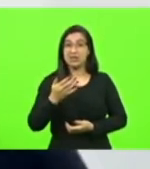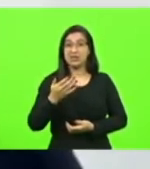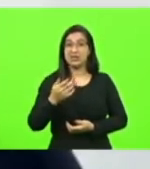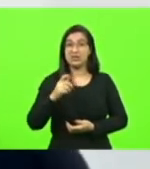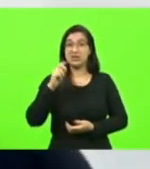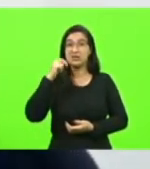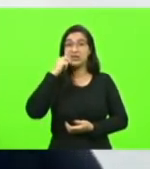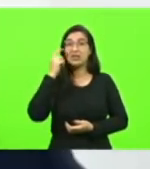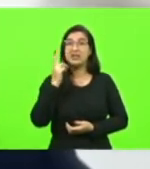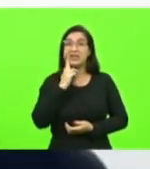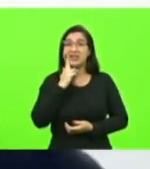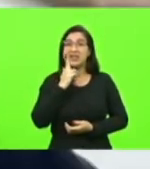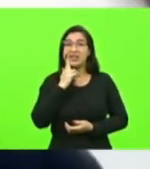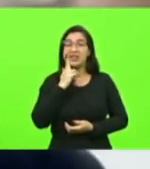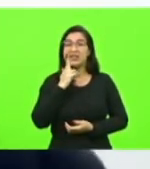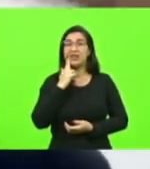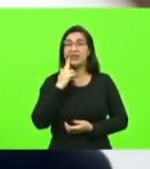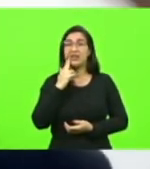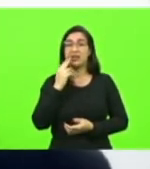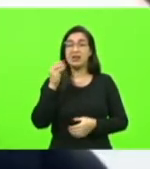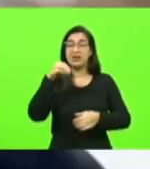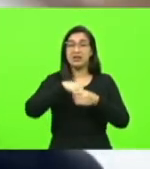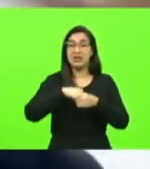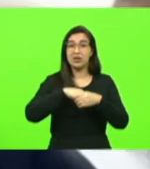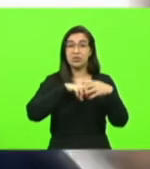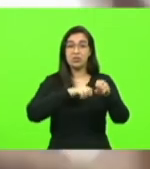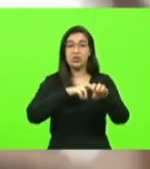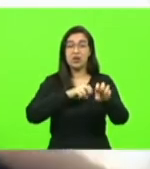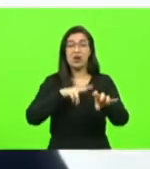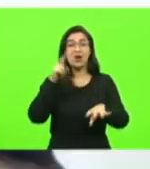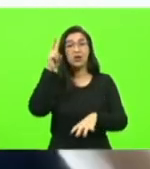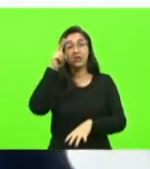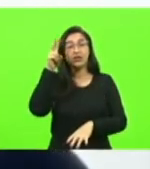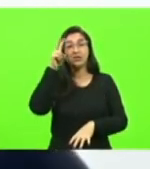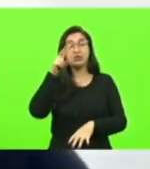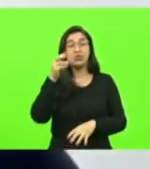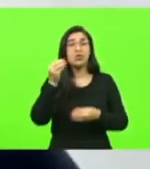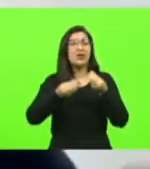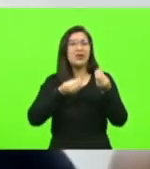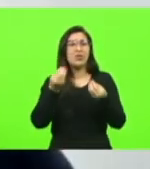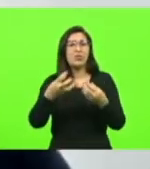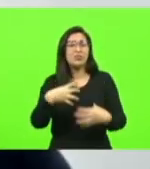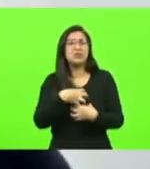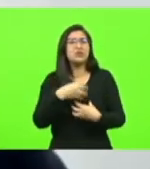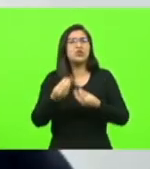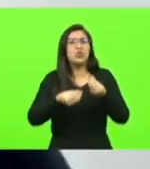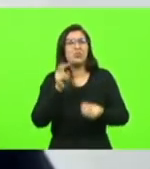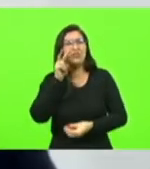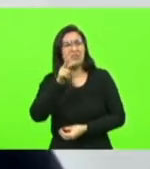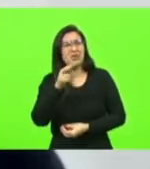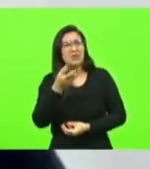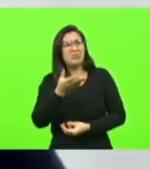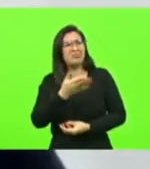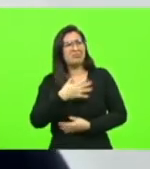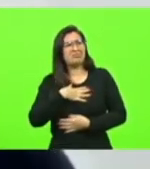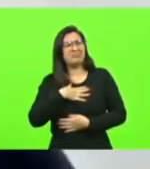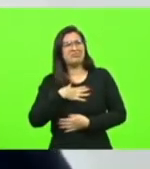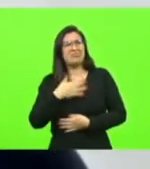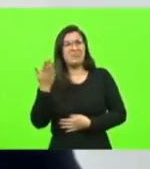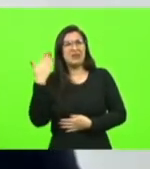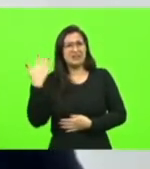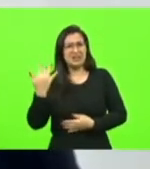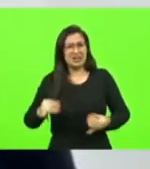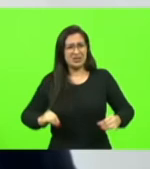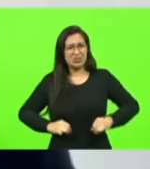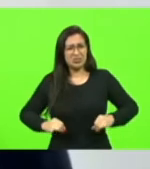de história porque ela viu apenas sofrimento e ela viu apenas desumanização. Então,